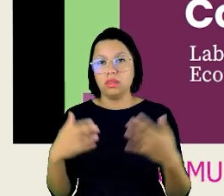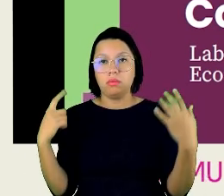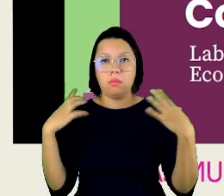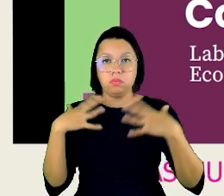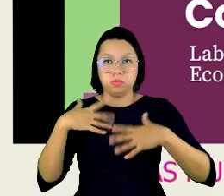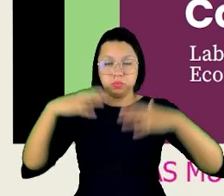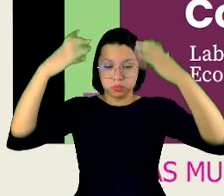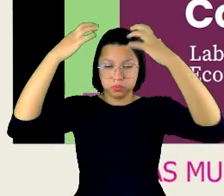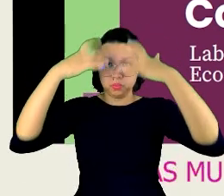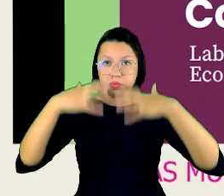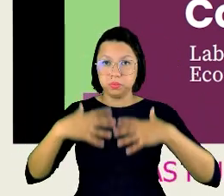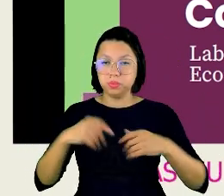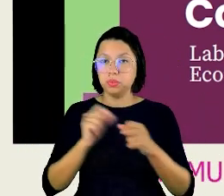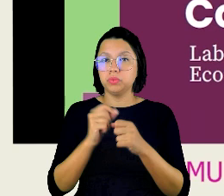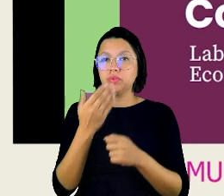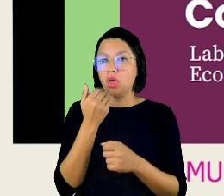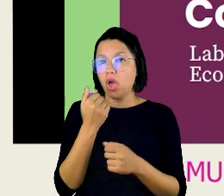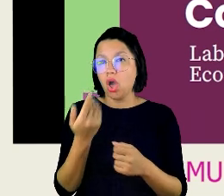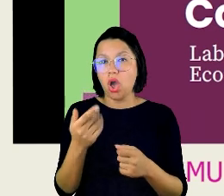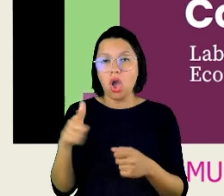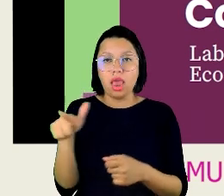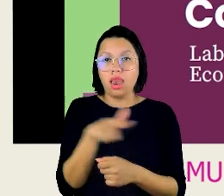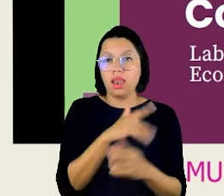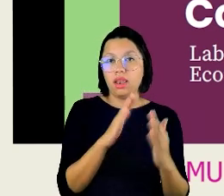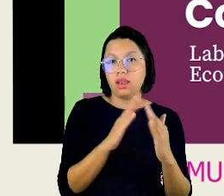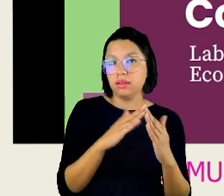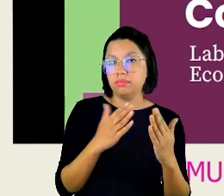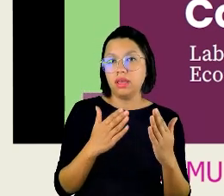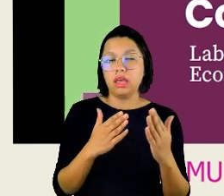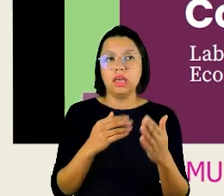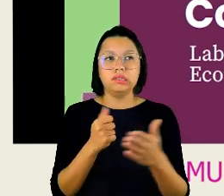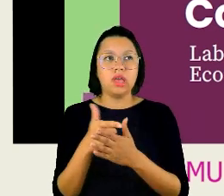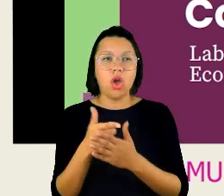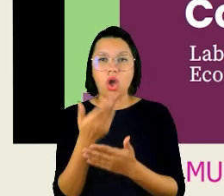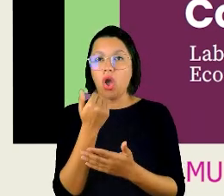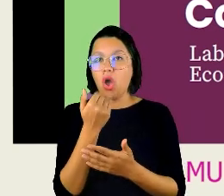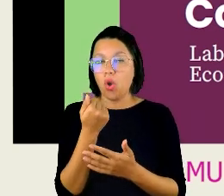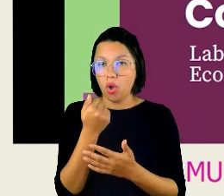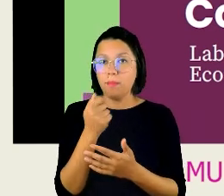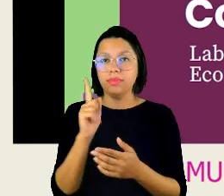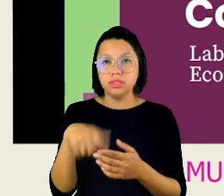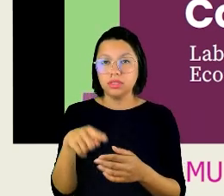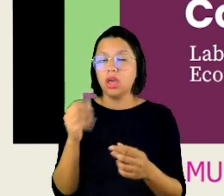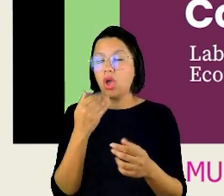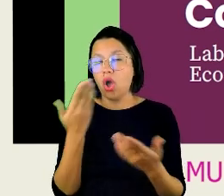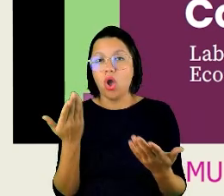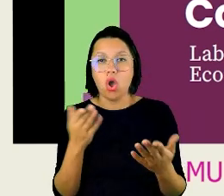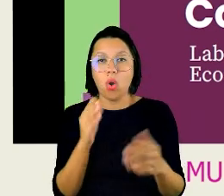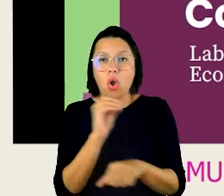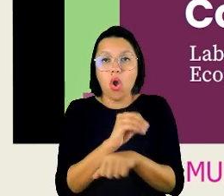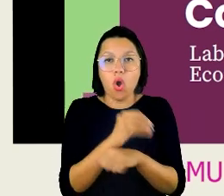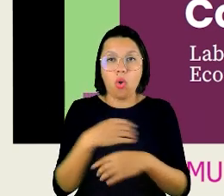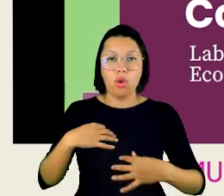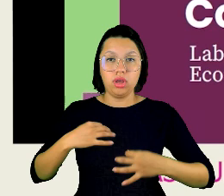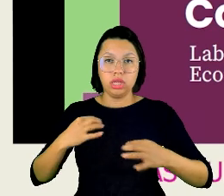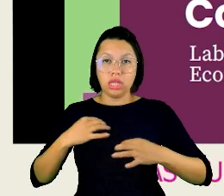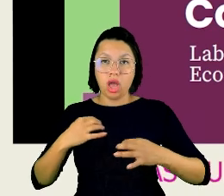fazer comida, a gente está falando sobre faxinar a casa, sobre comprar os alimentos que serão consumidos, cuidar das